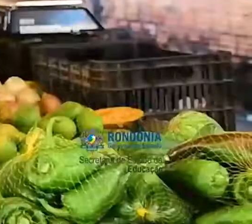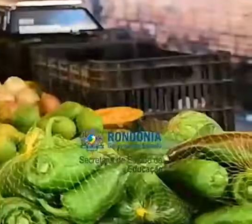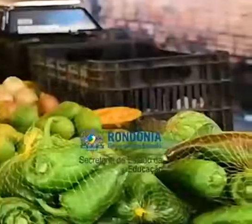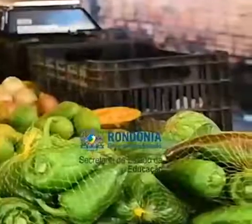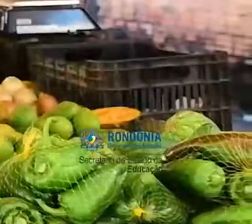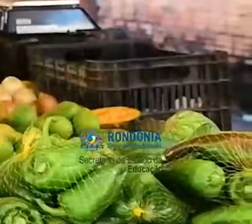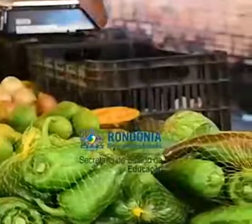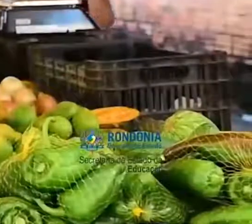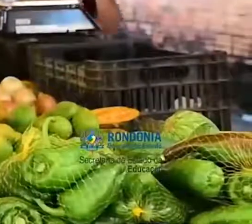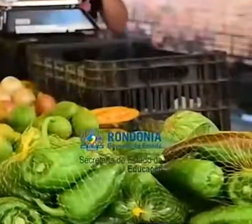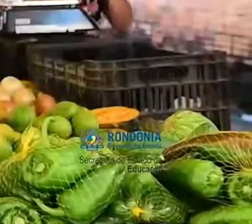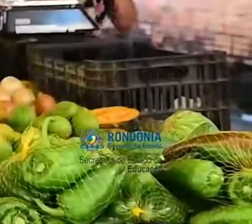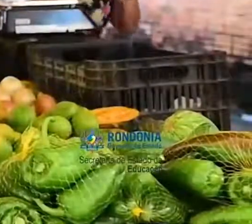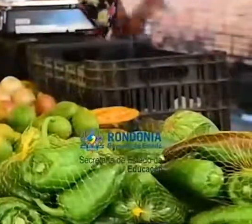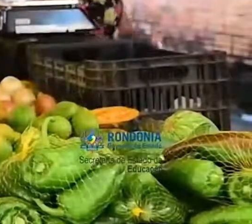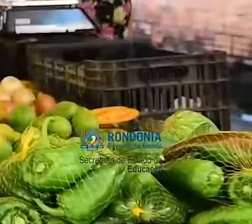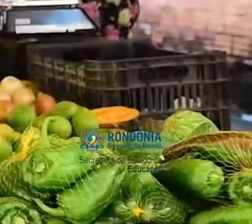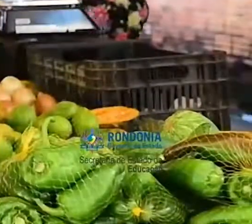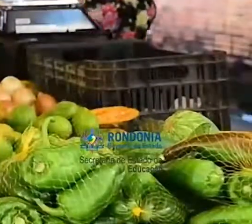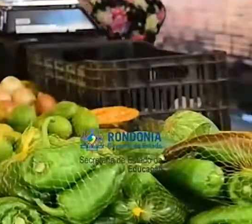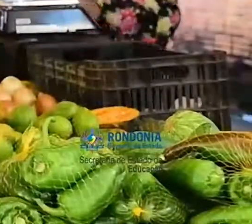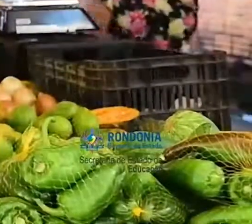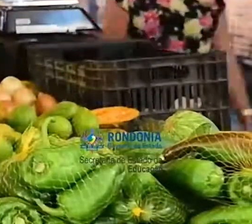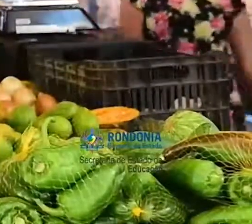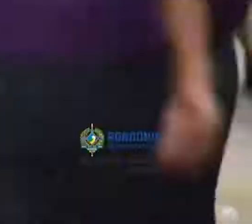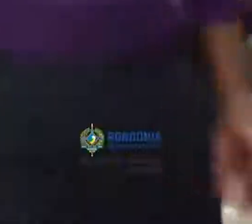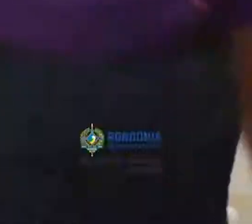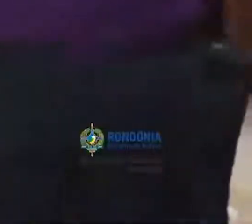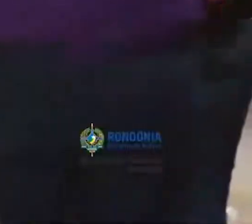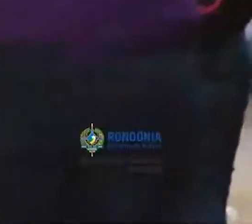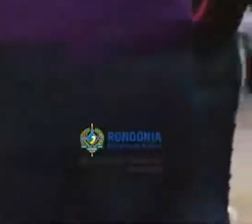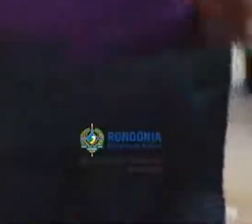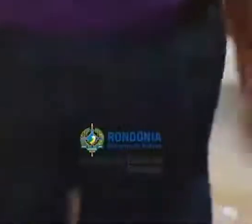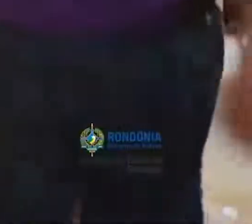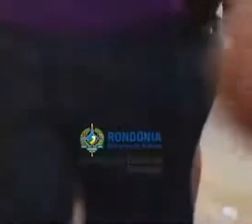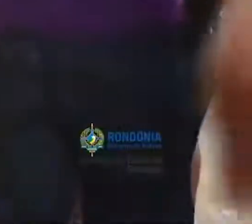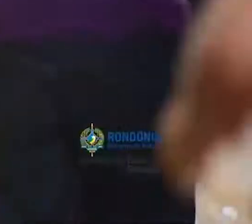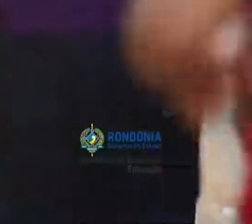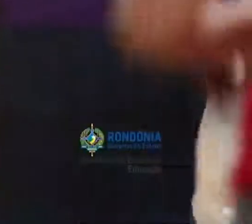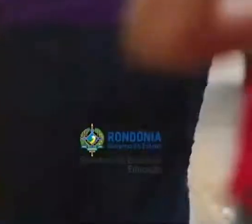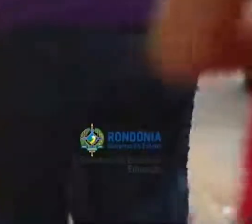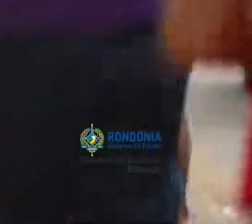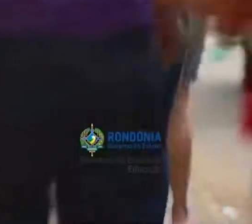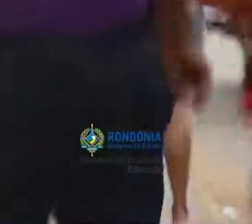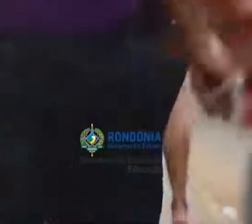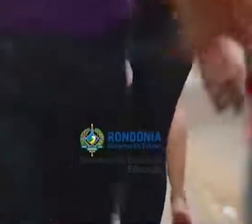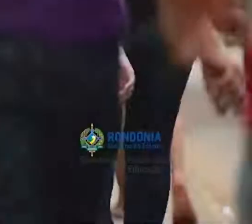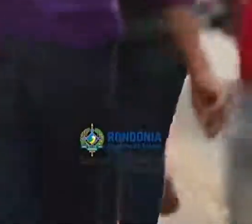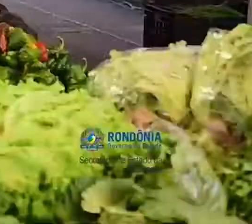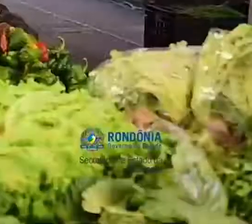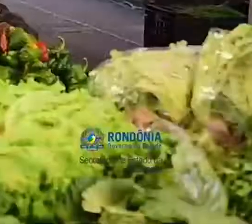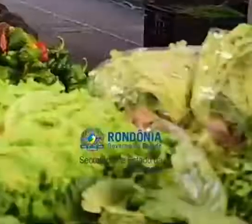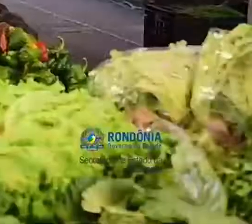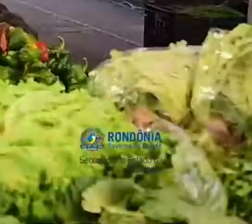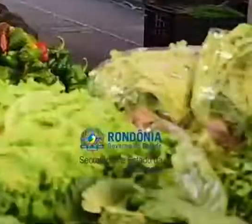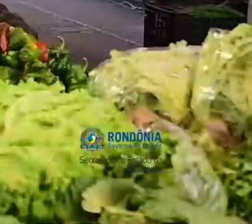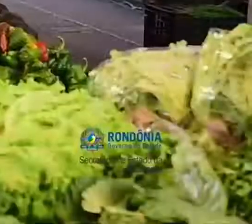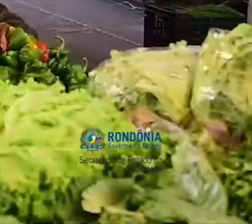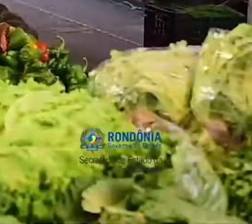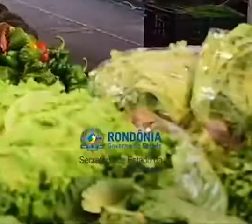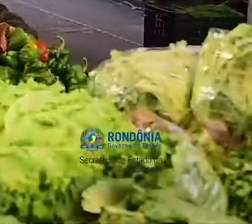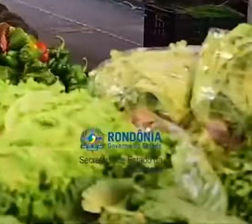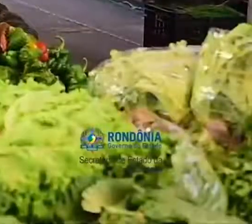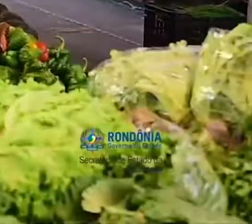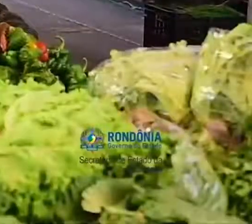há pretensão de validá-lo como verdadeiro ou não. É subjetivo, quando o sujeito organiza suas experiências e